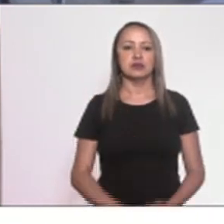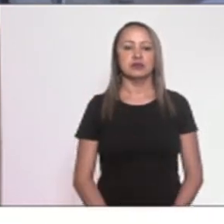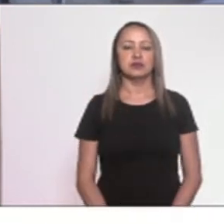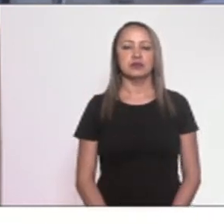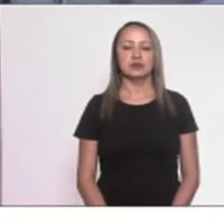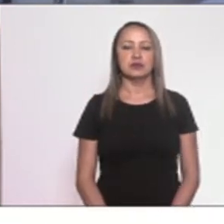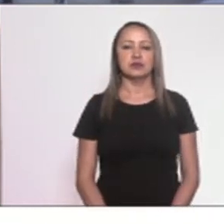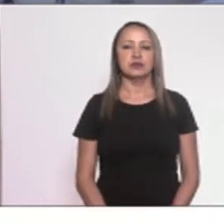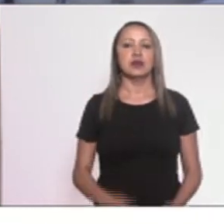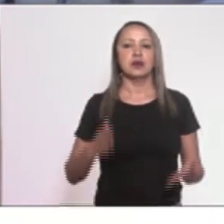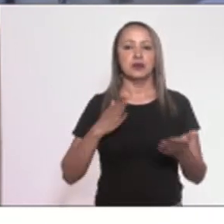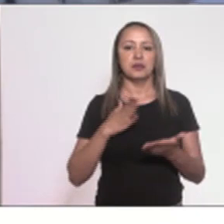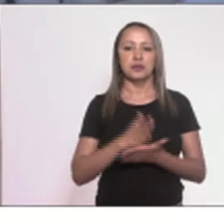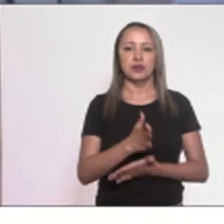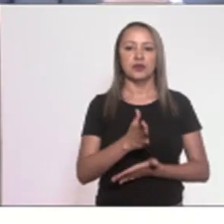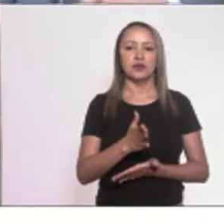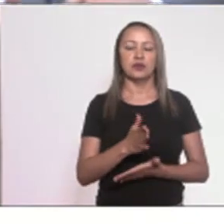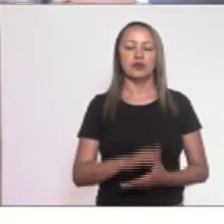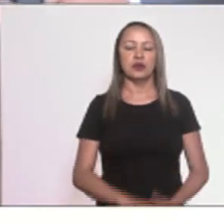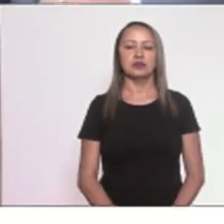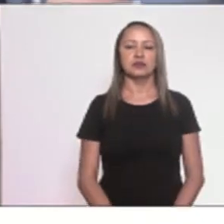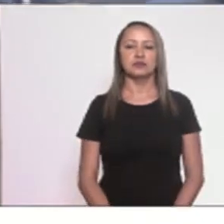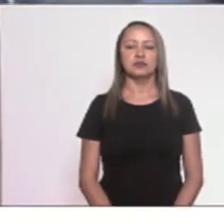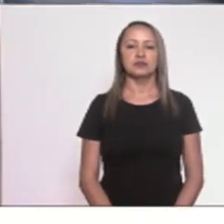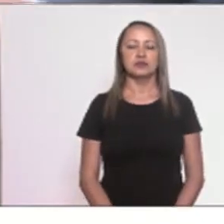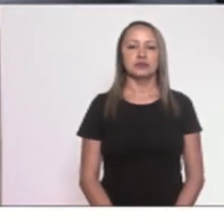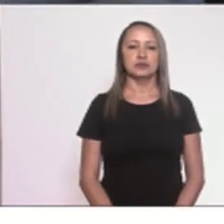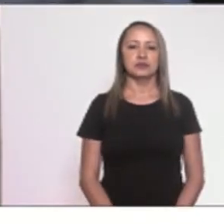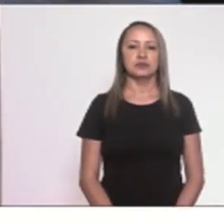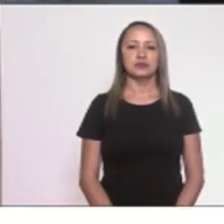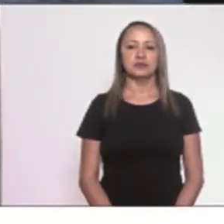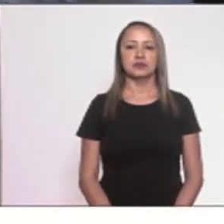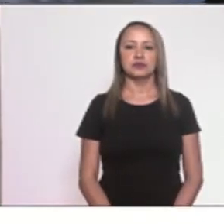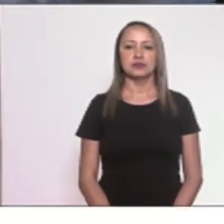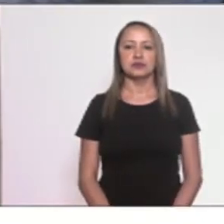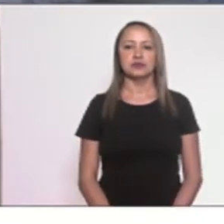estão, aprovada em primeira, retorna em segunda.